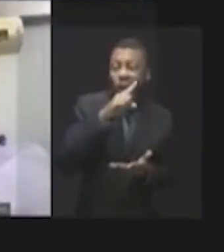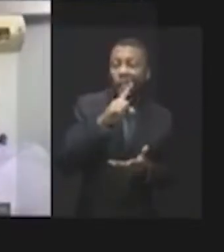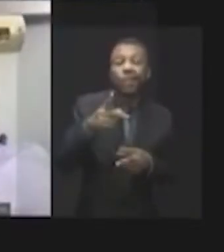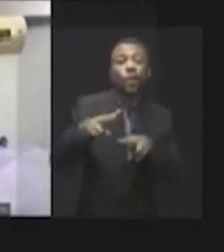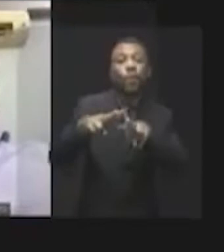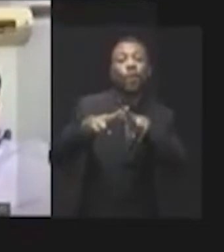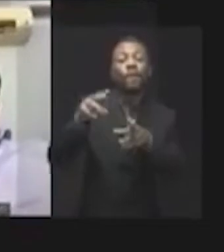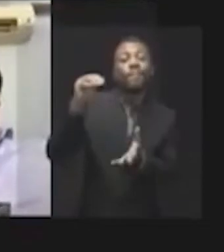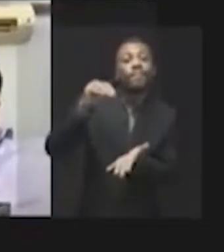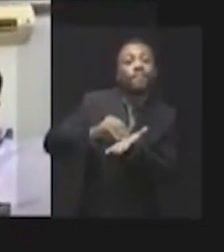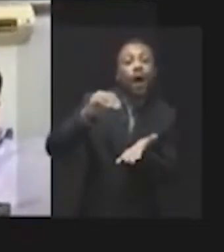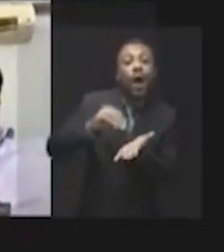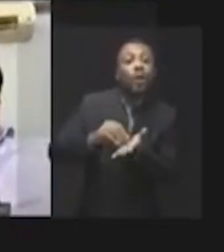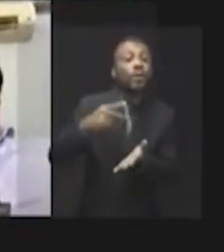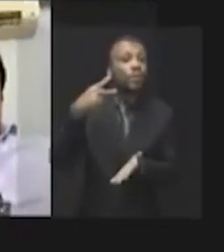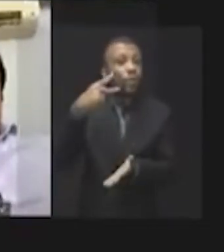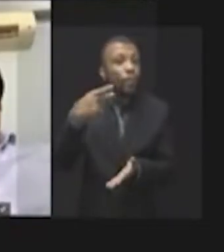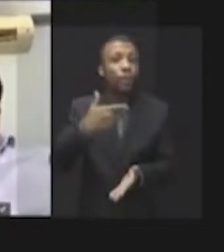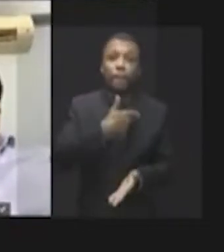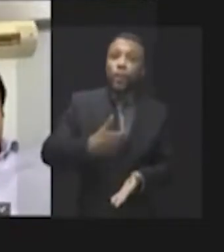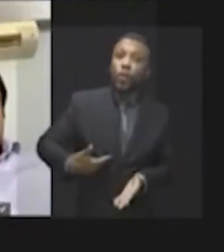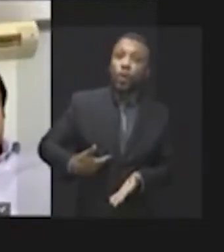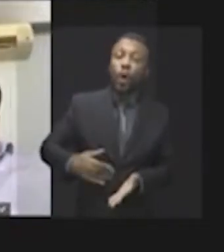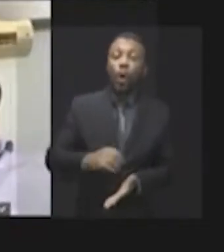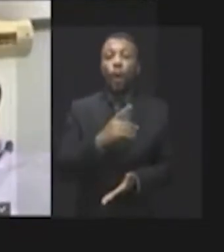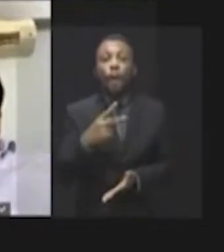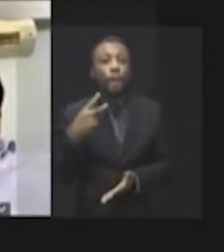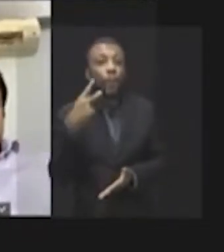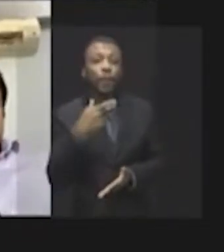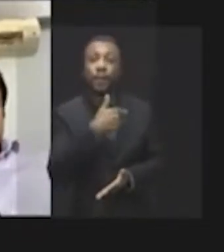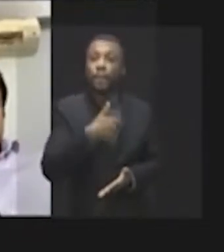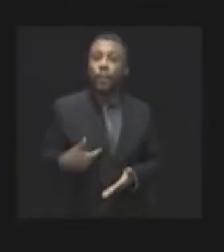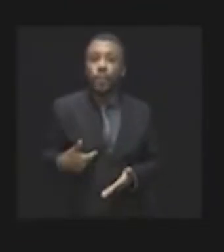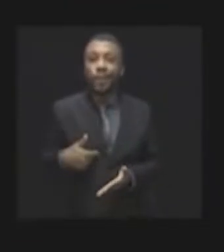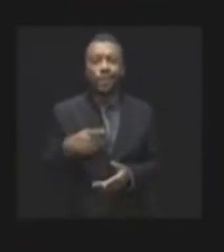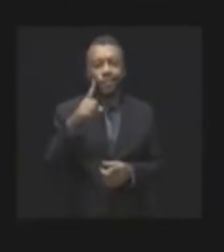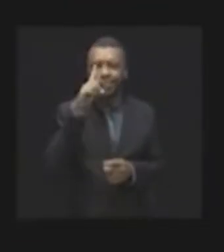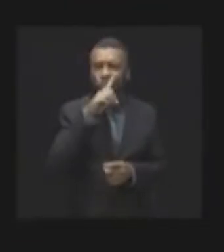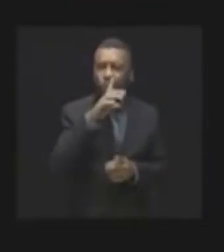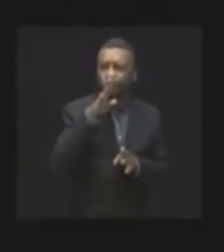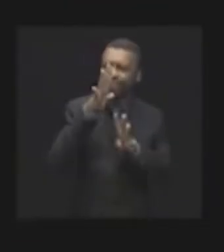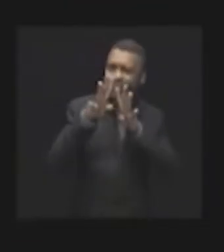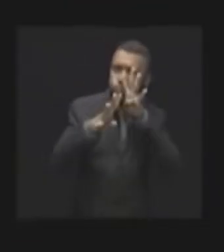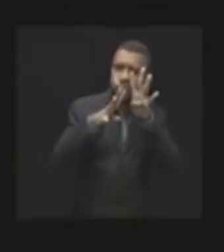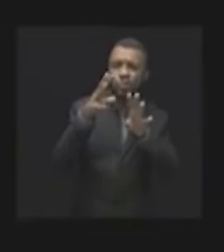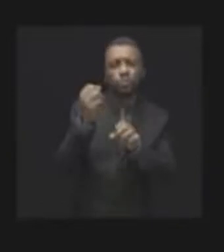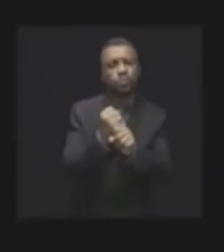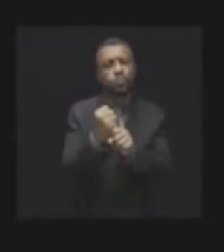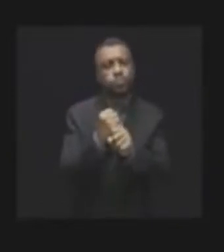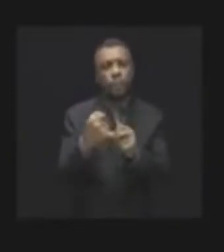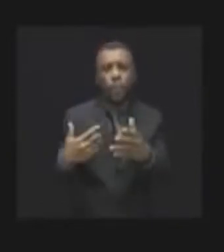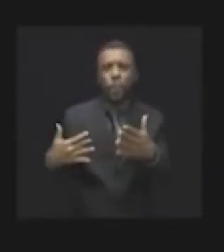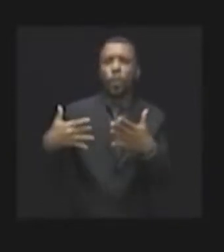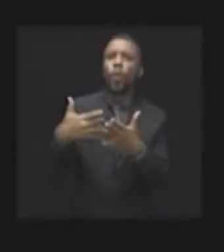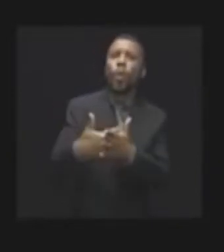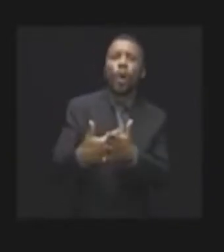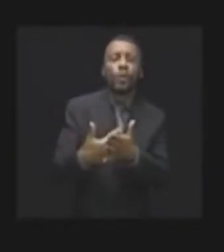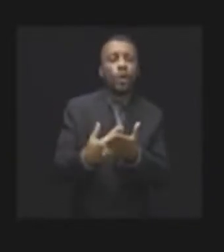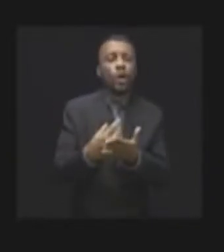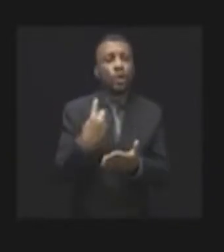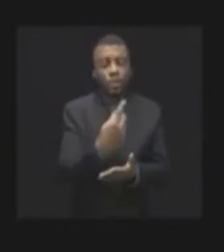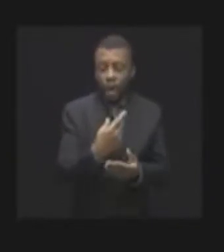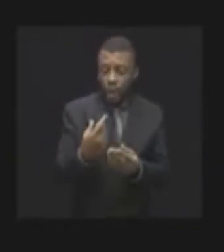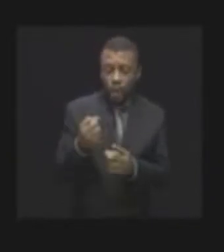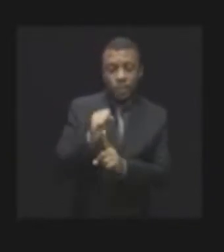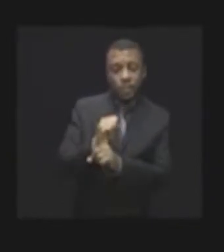de políticas públicas ou por políticas públicas equivocadas feitas durante anos. E por isso, enquanto sociedade, precisamos